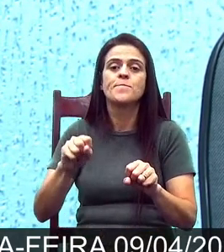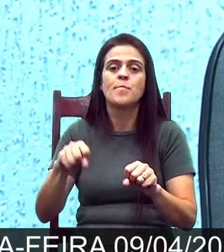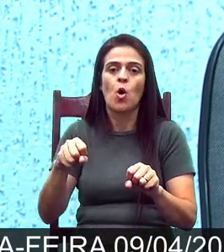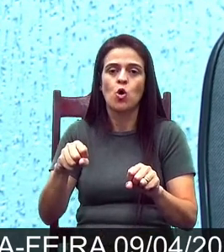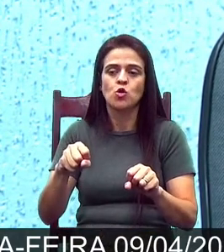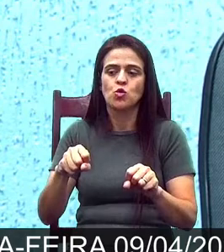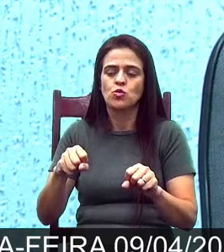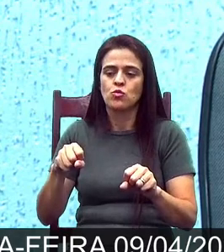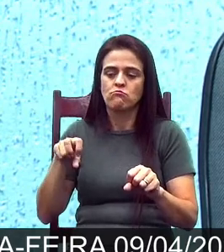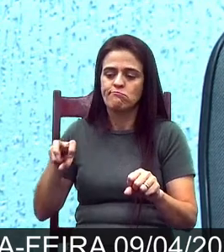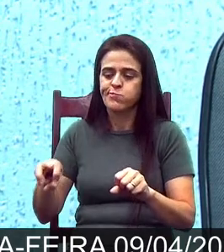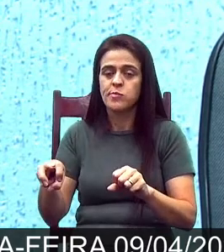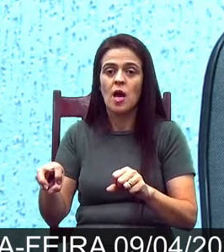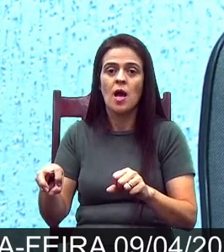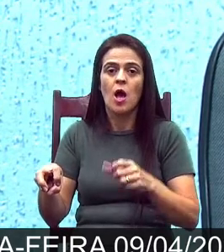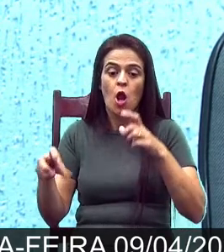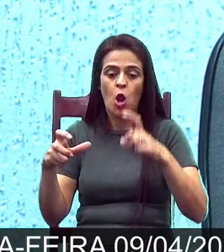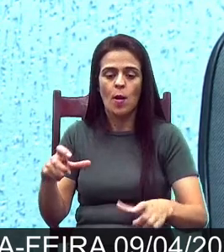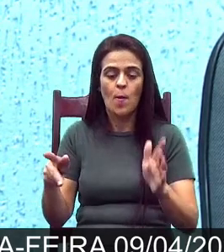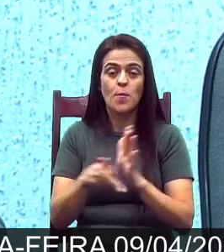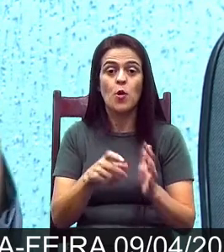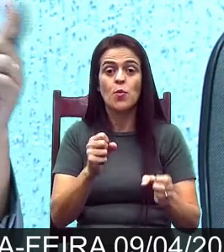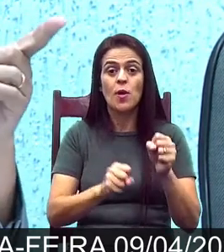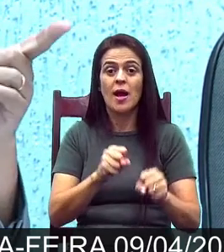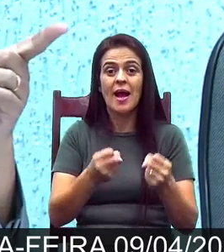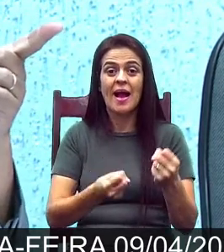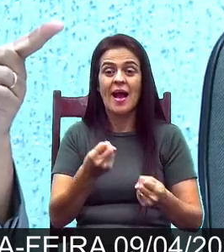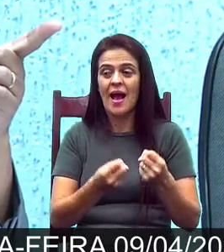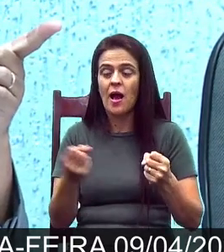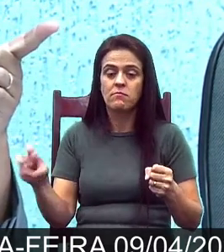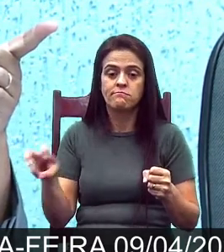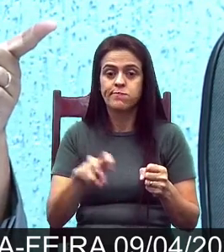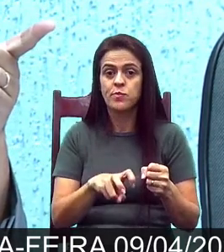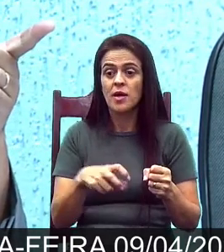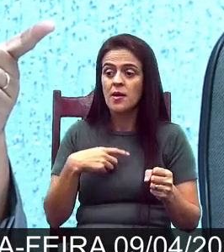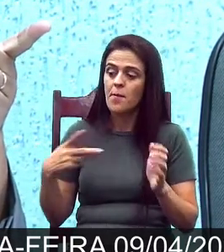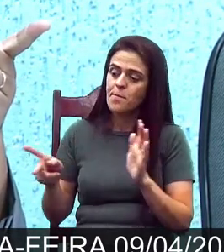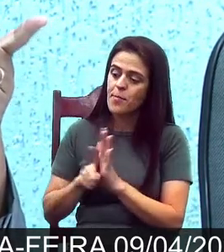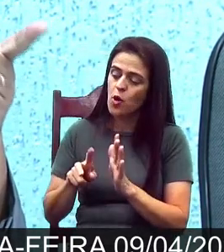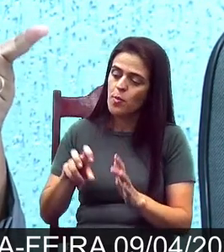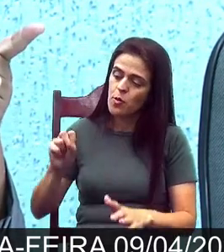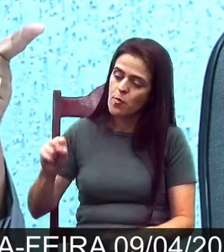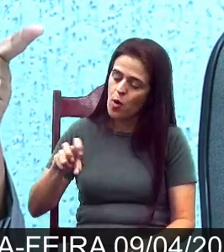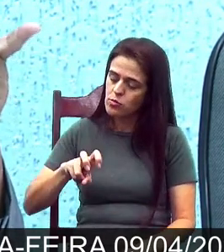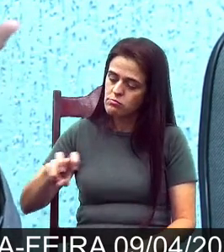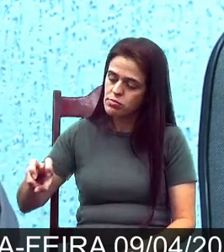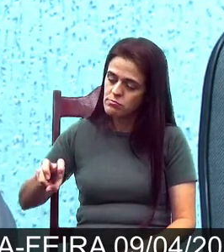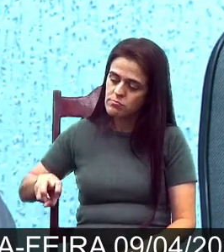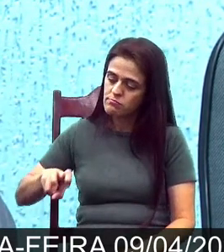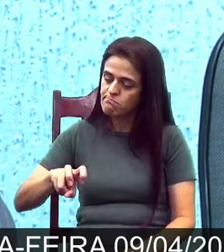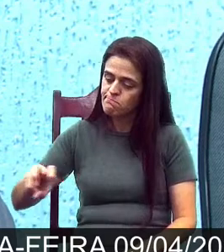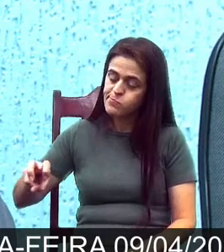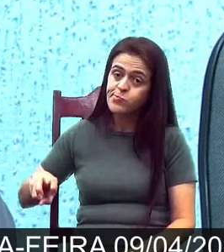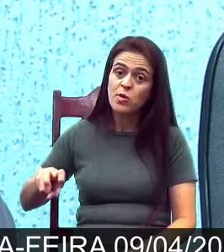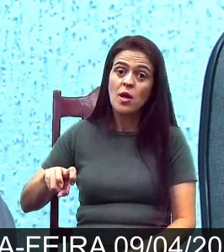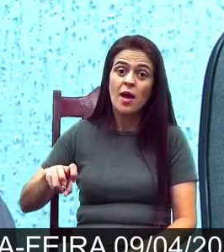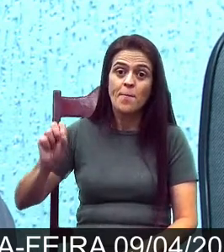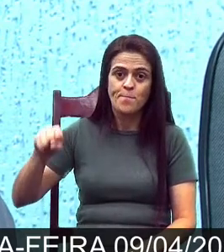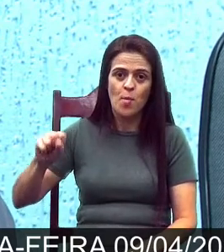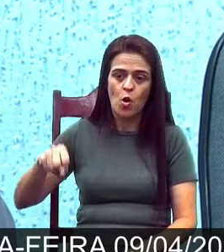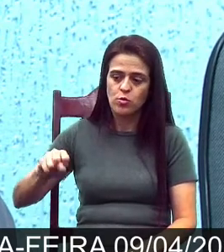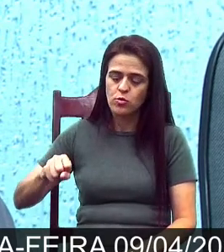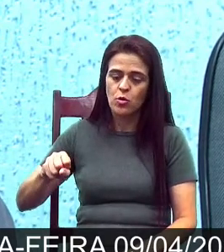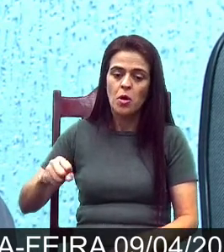do veículo de 4 rodas e aí tem o estacionamento de moto. O sujeito não estaciona lá, estaciona na vaga do